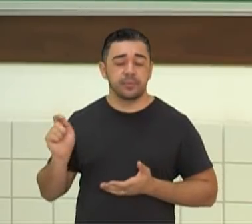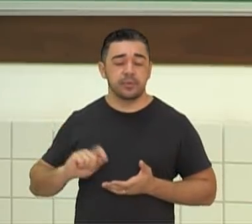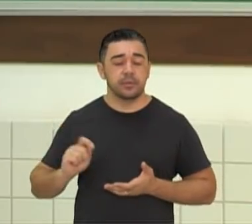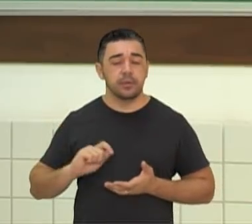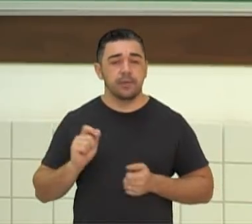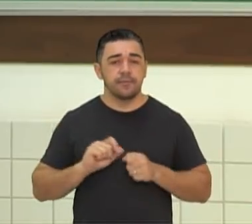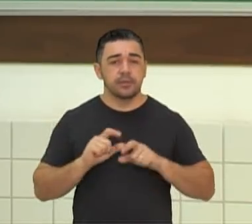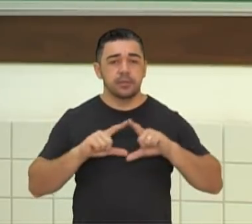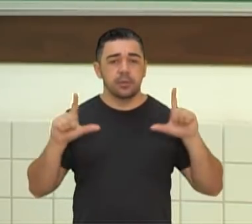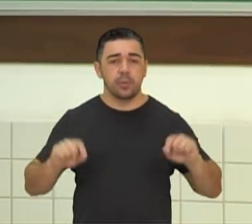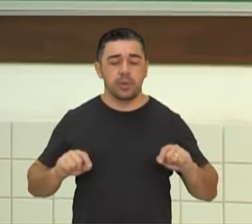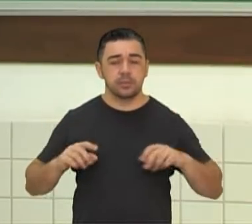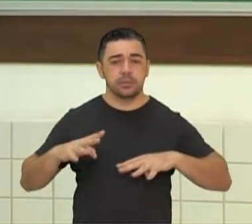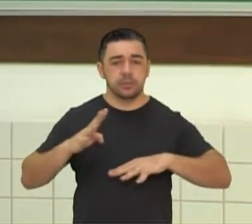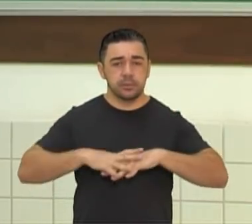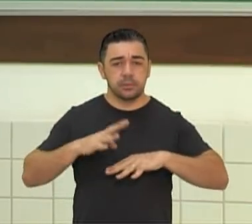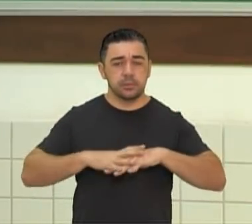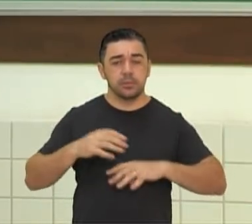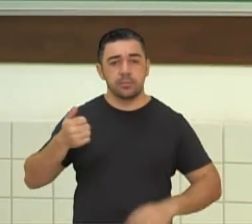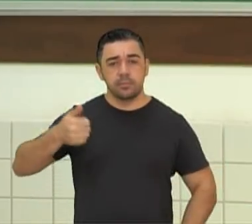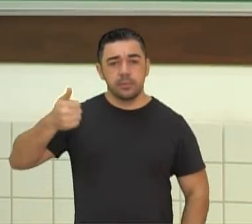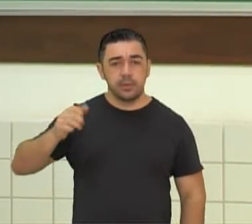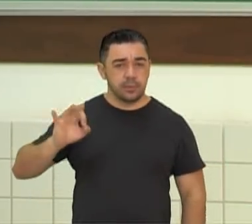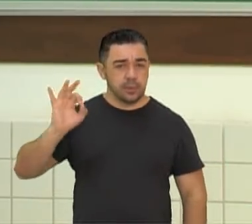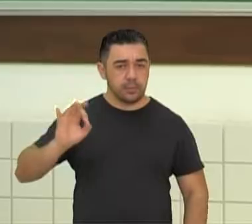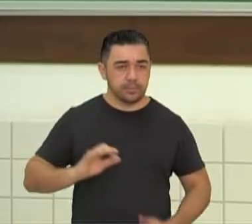duas incógnitas. Dá uma olhada lá comigo.